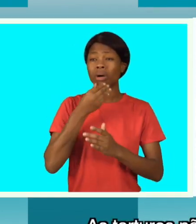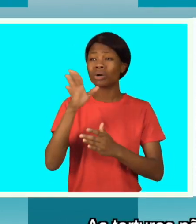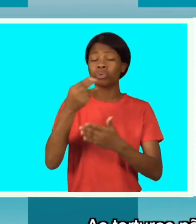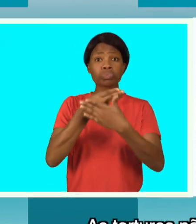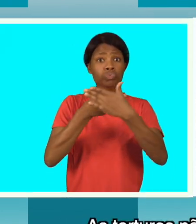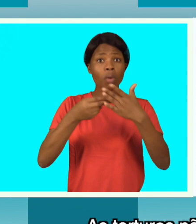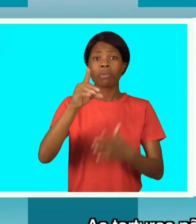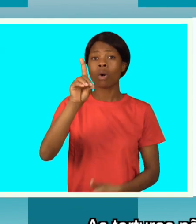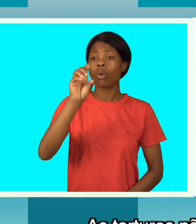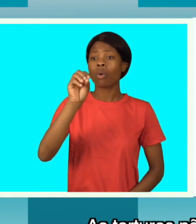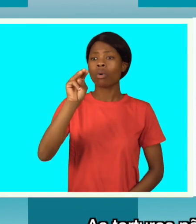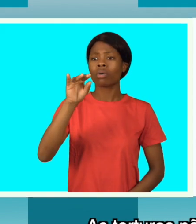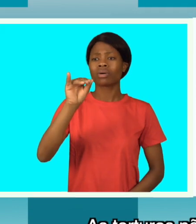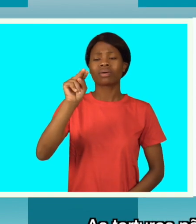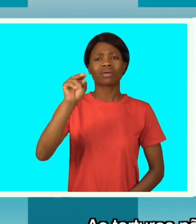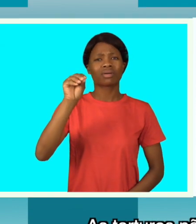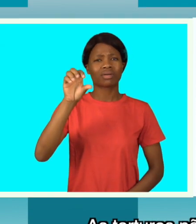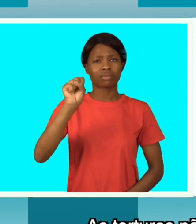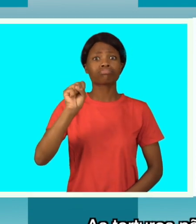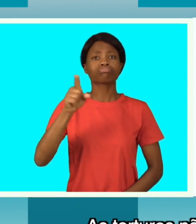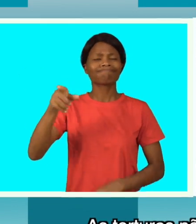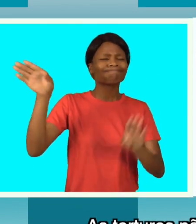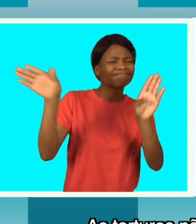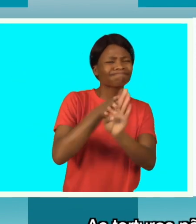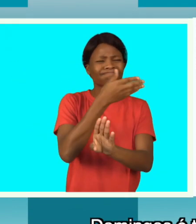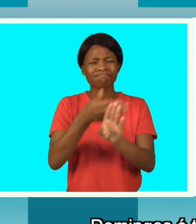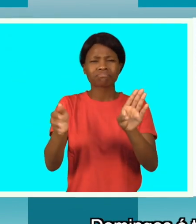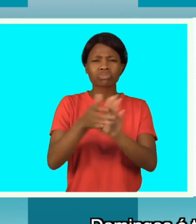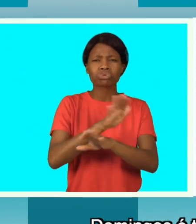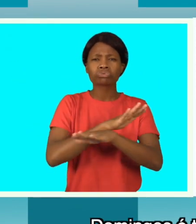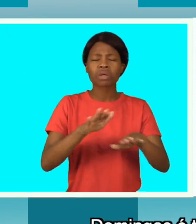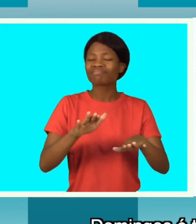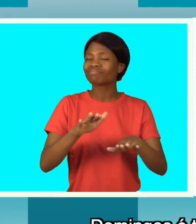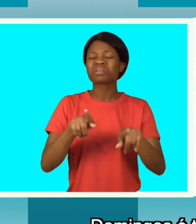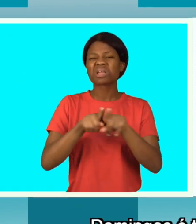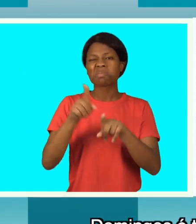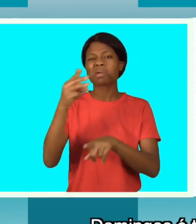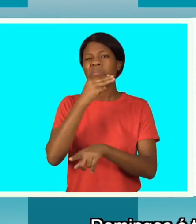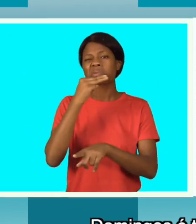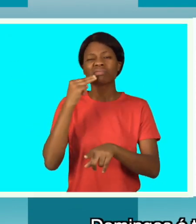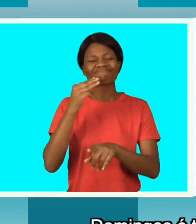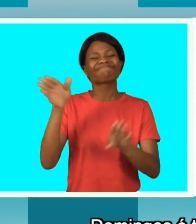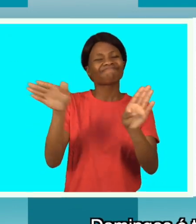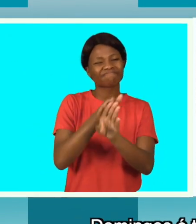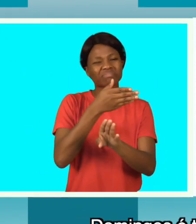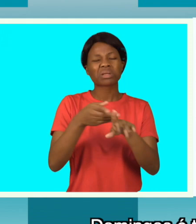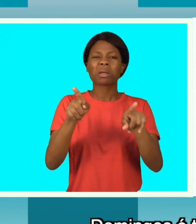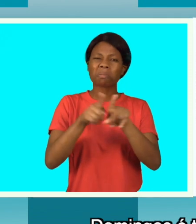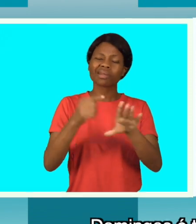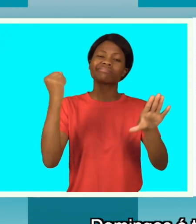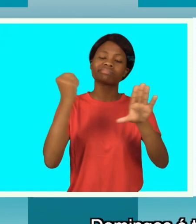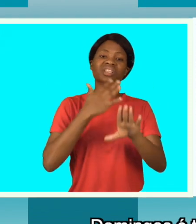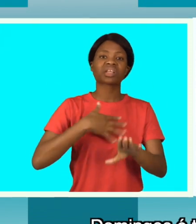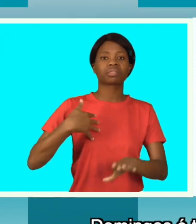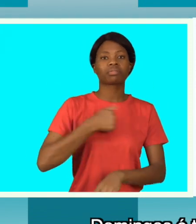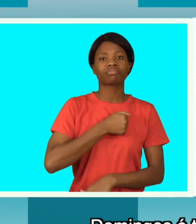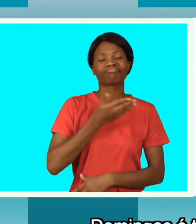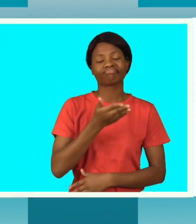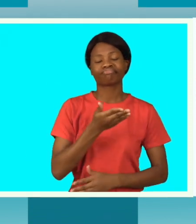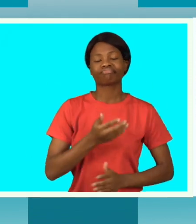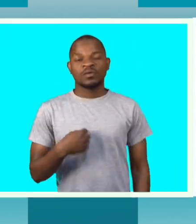estruturas não se ficam pelo corpo domingos é também ameaçado mostra tal como ele próprio